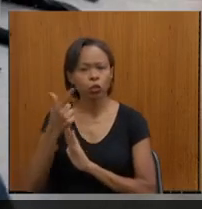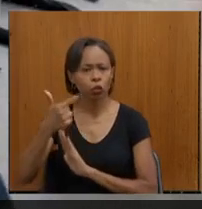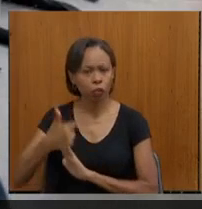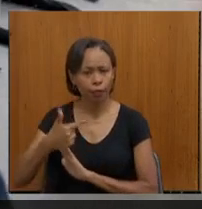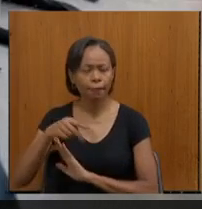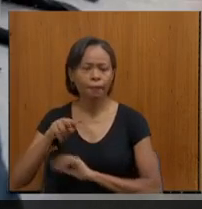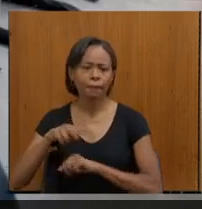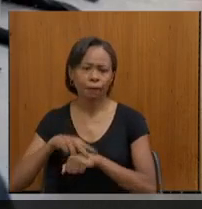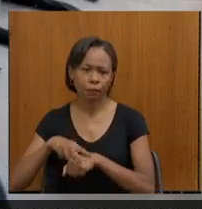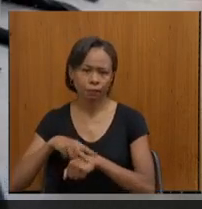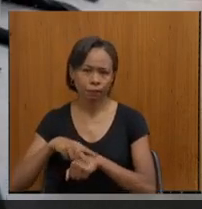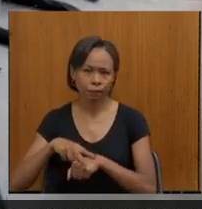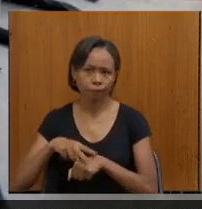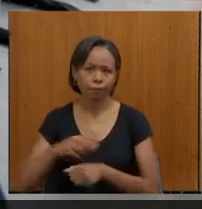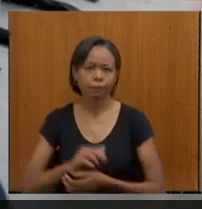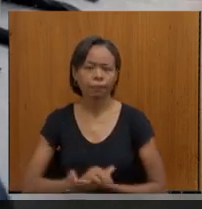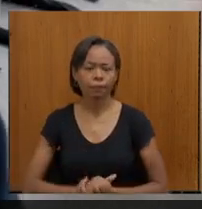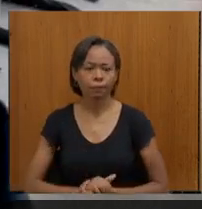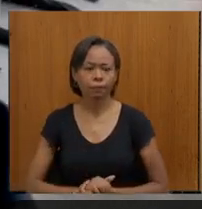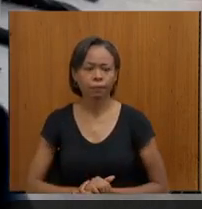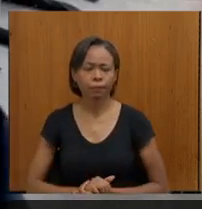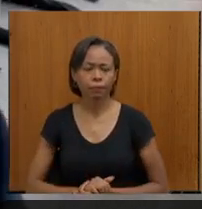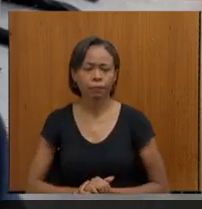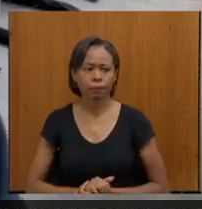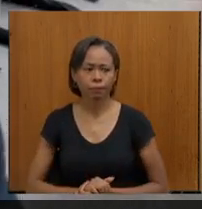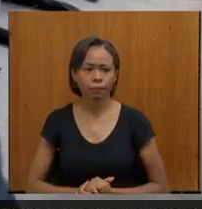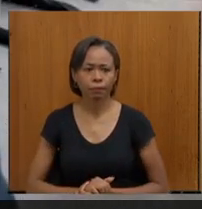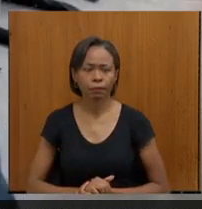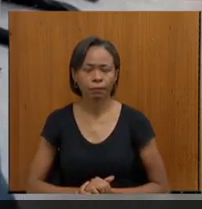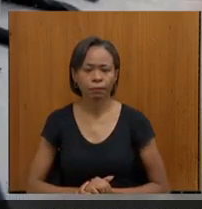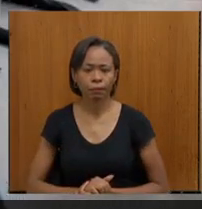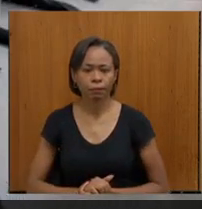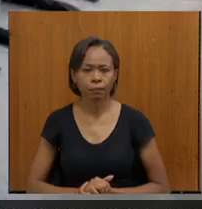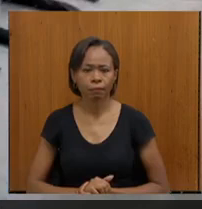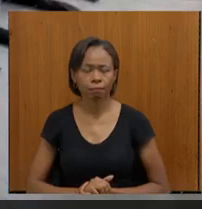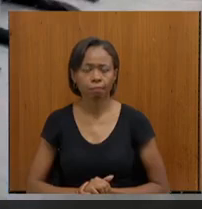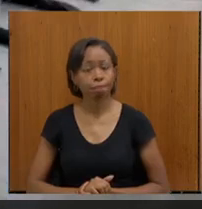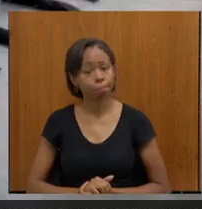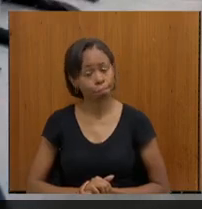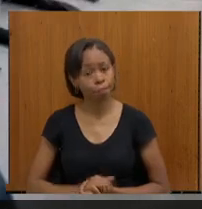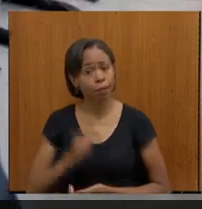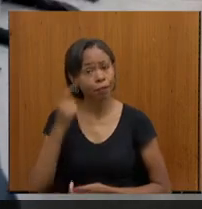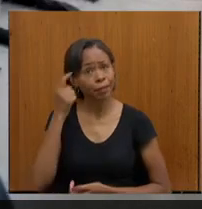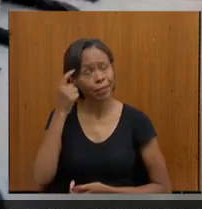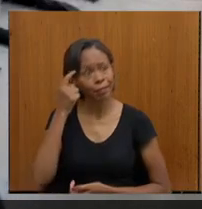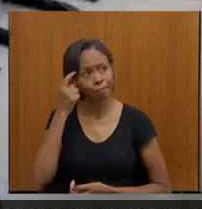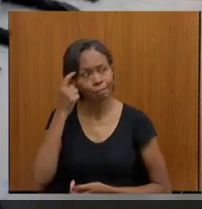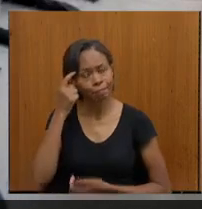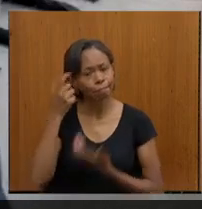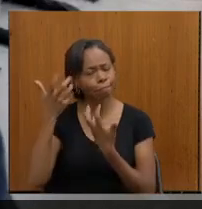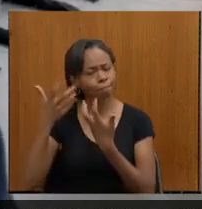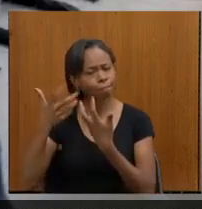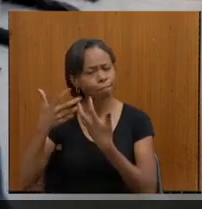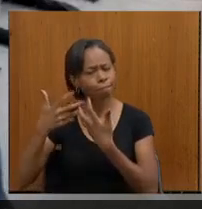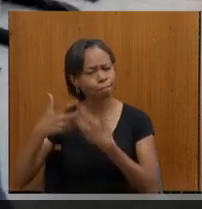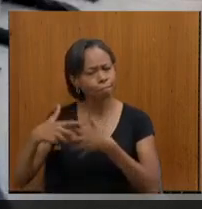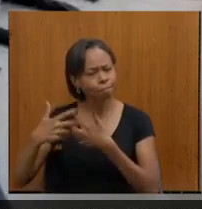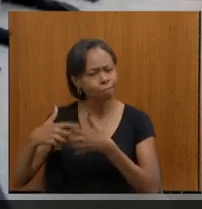E aí logo como vimos se pode pensar na identificação desse